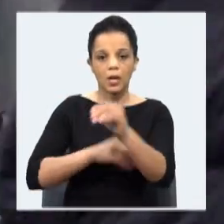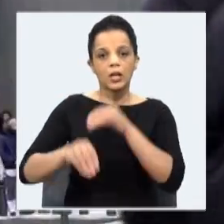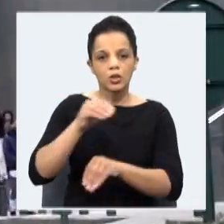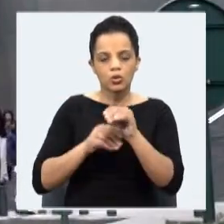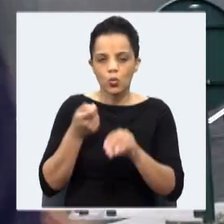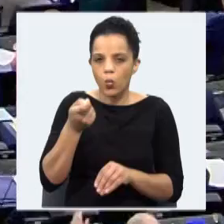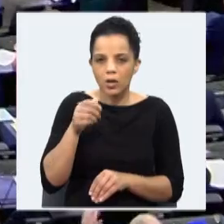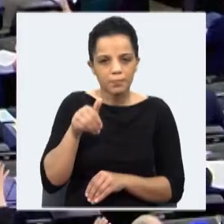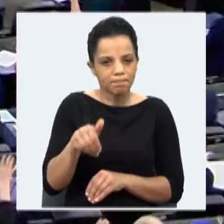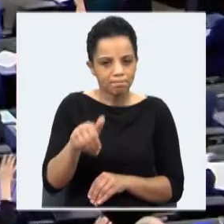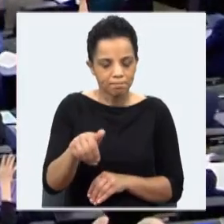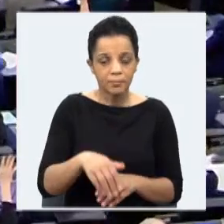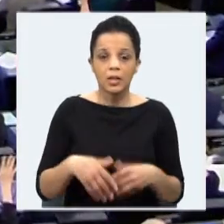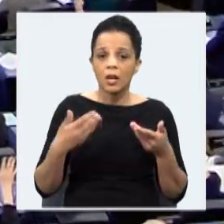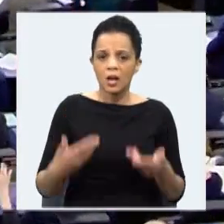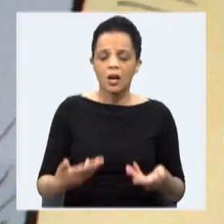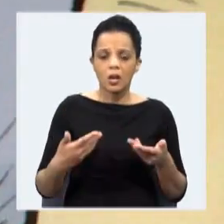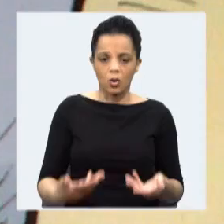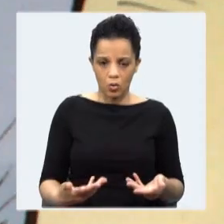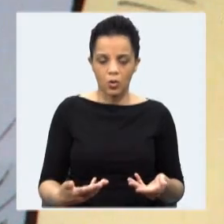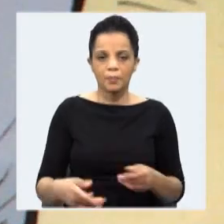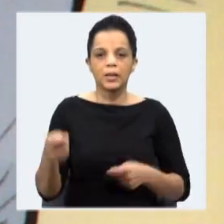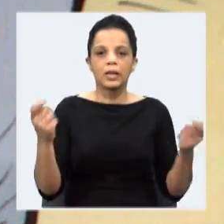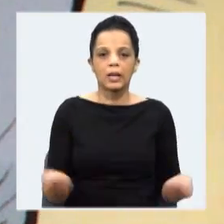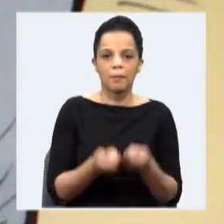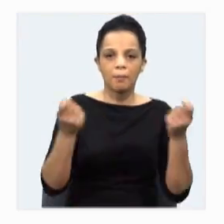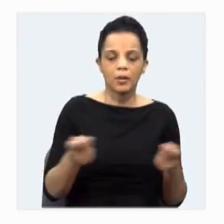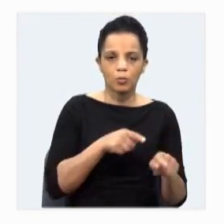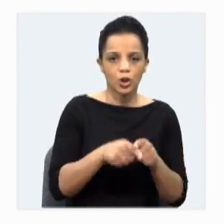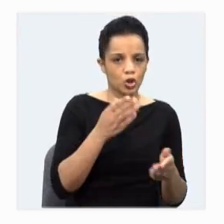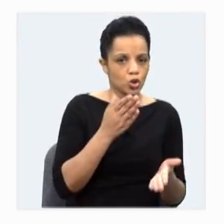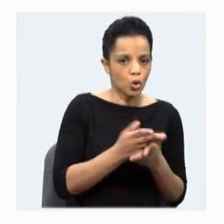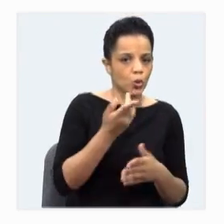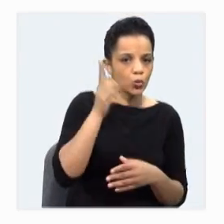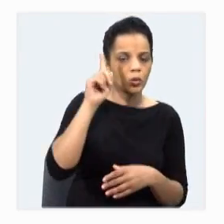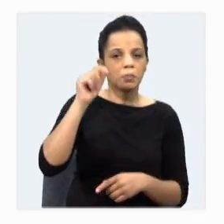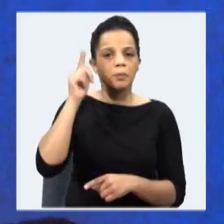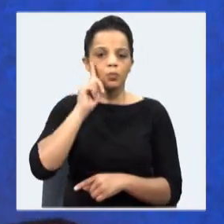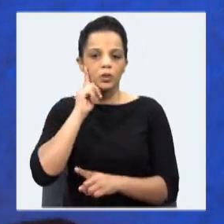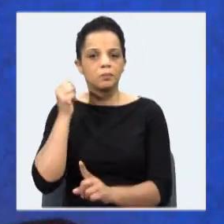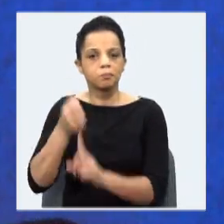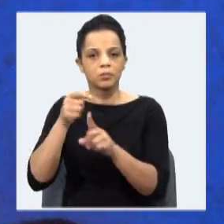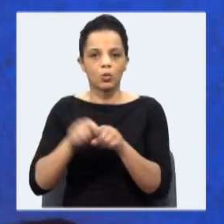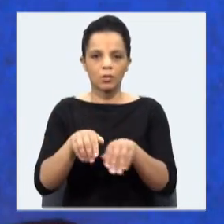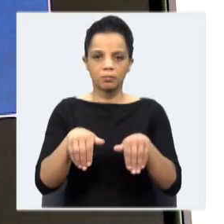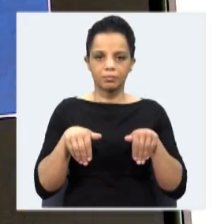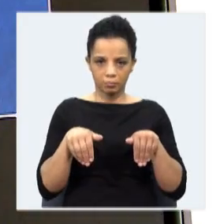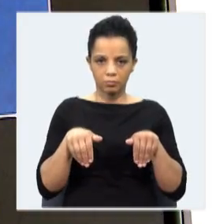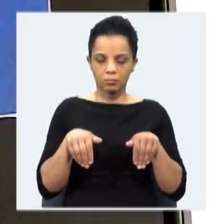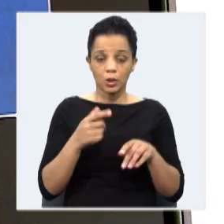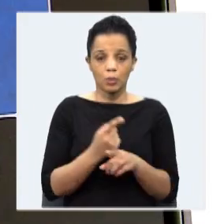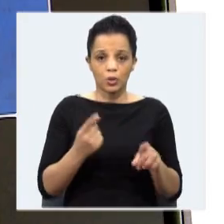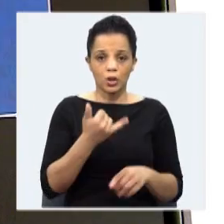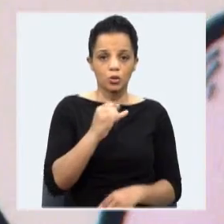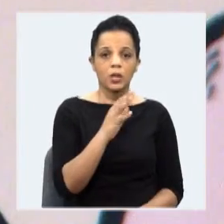As eleições europeias estão aí à porta e desta vez não importam apenas campanhas políticas, importa combater a